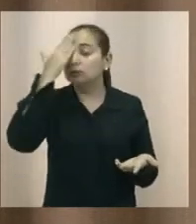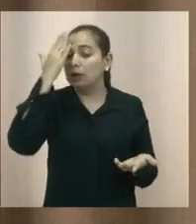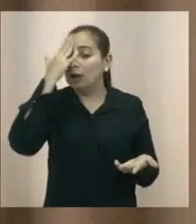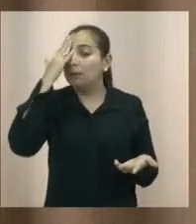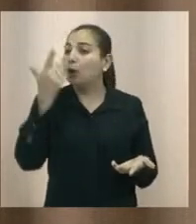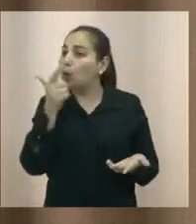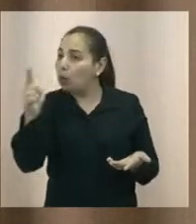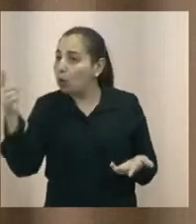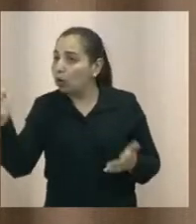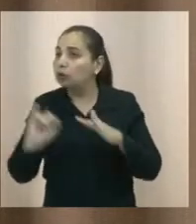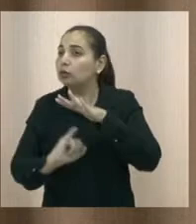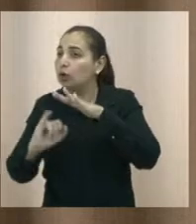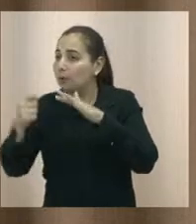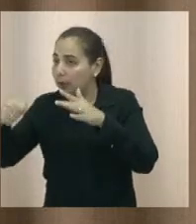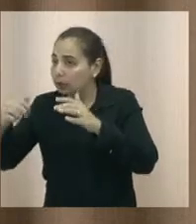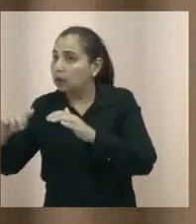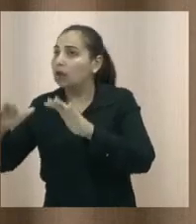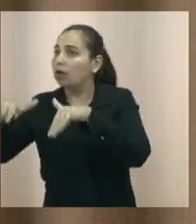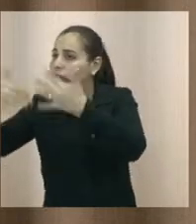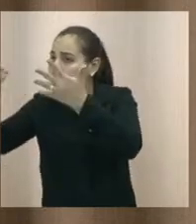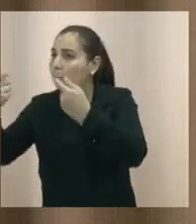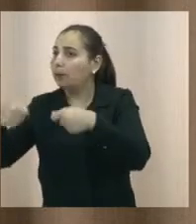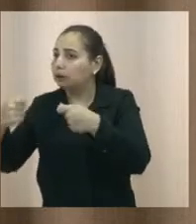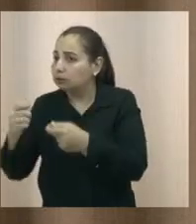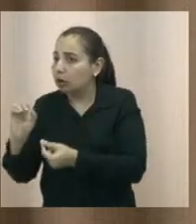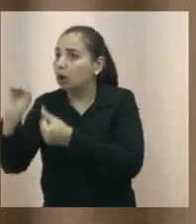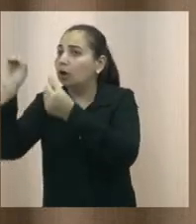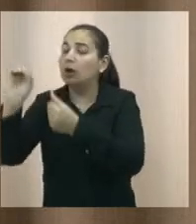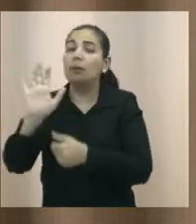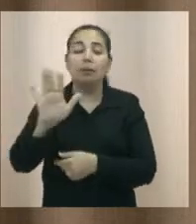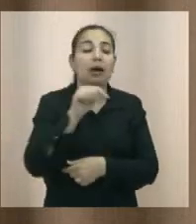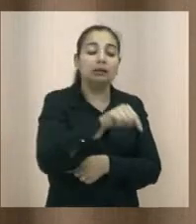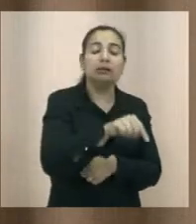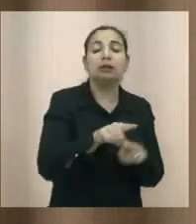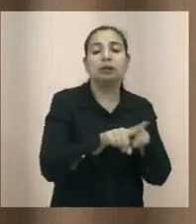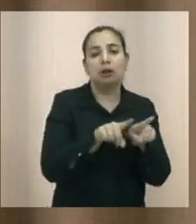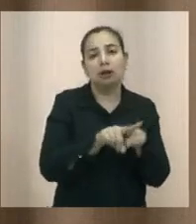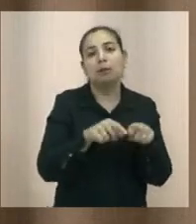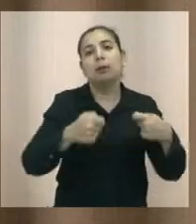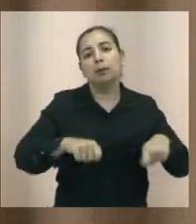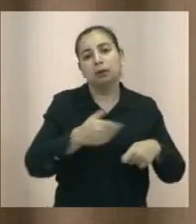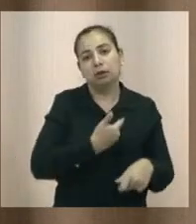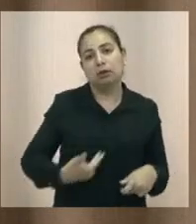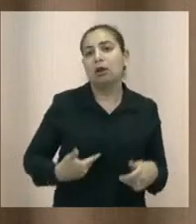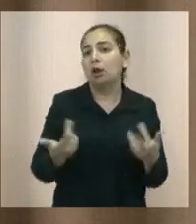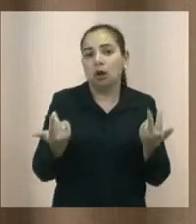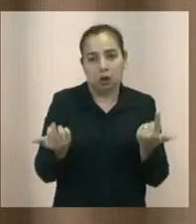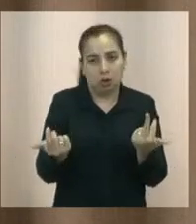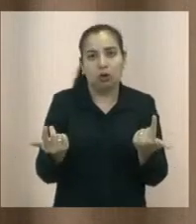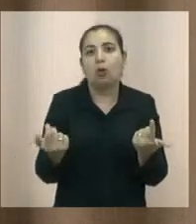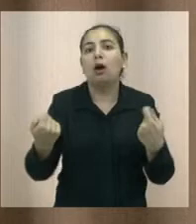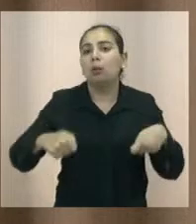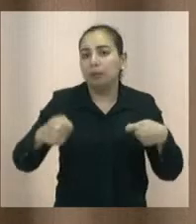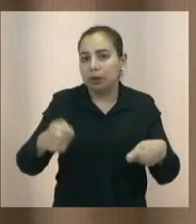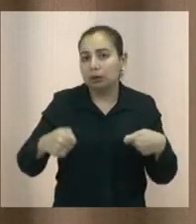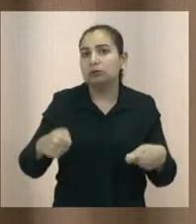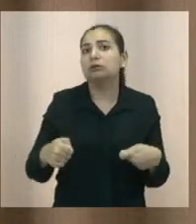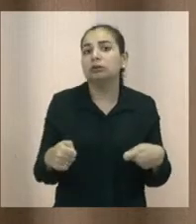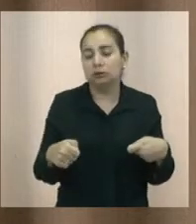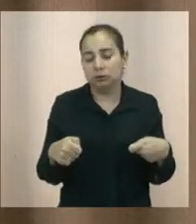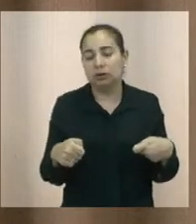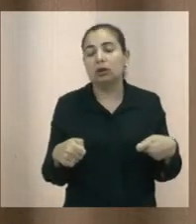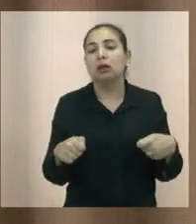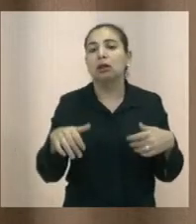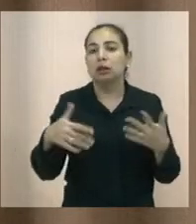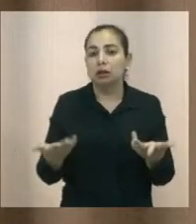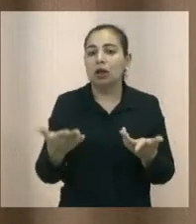outras instituições expandirem, assim como o Ministério Público, a magistratura, expandirem, mas a Defensoria Pública também precisa expandir. E